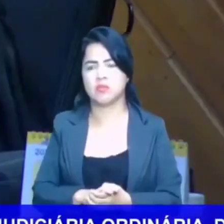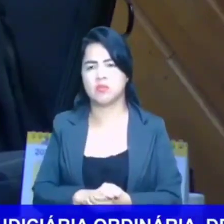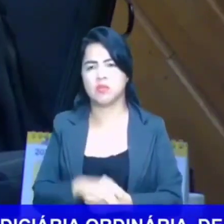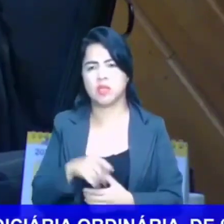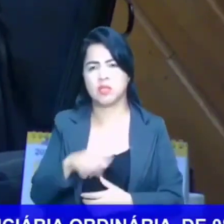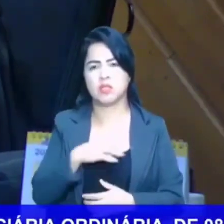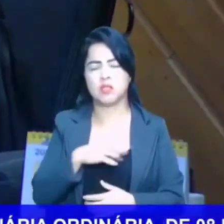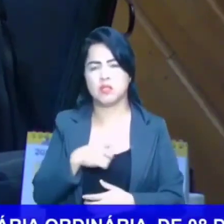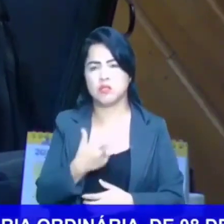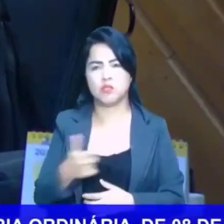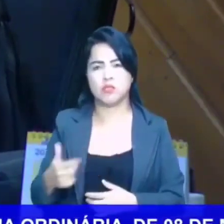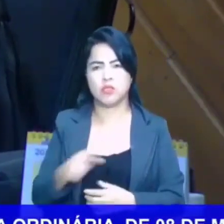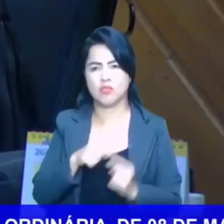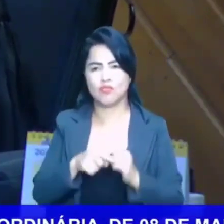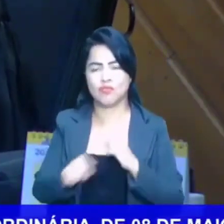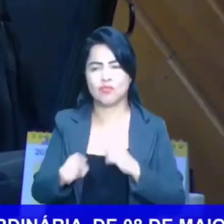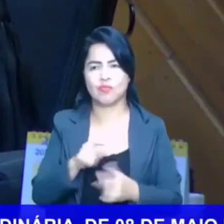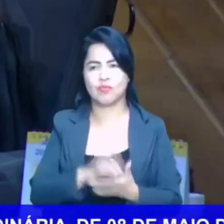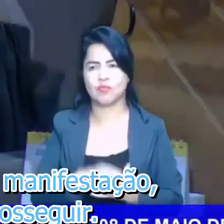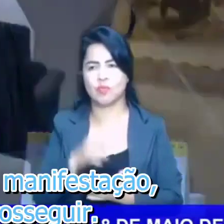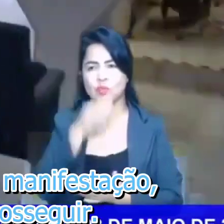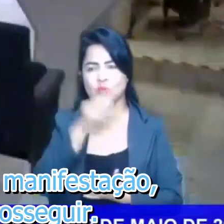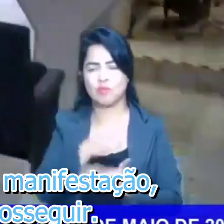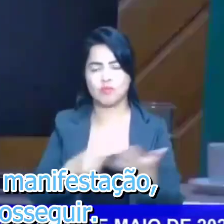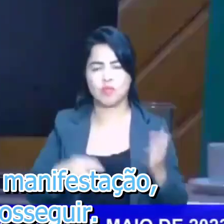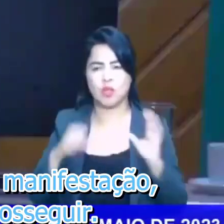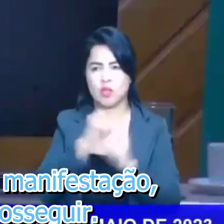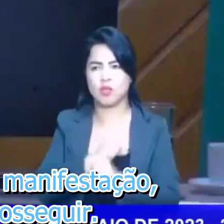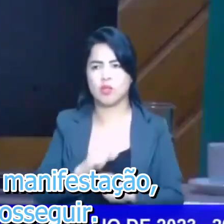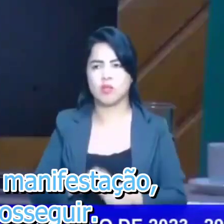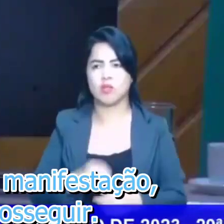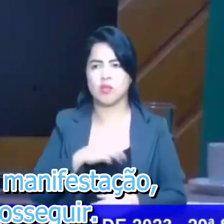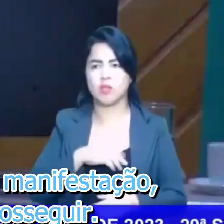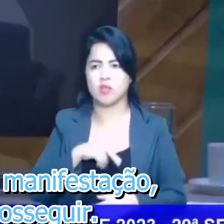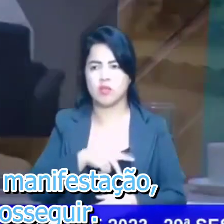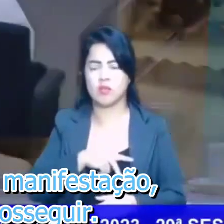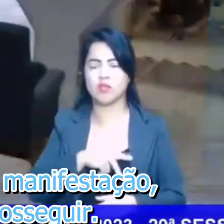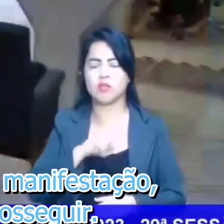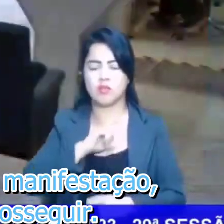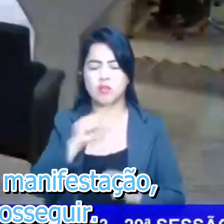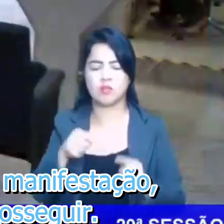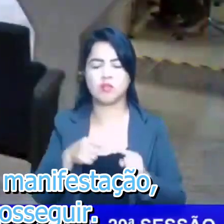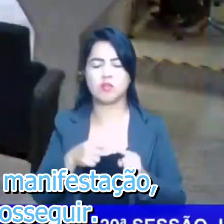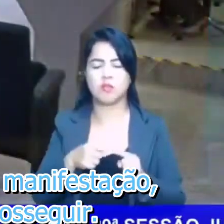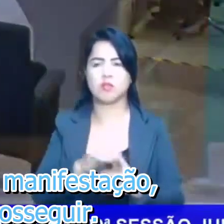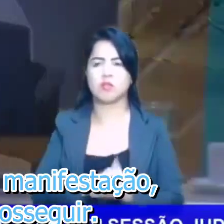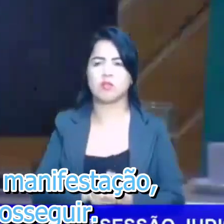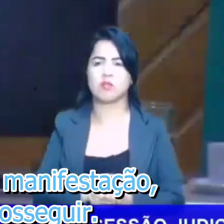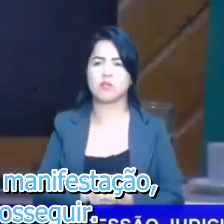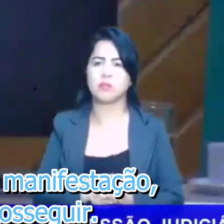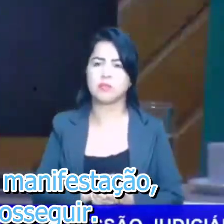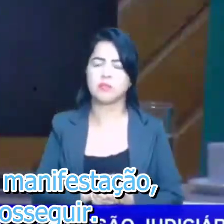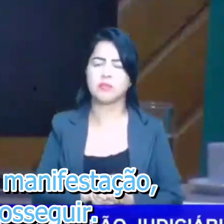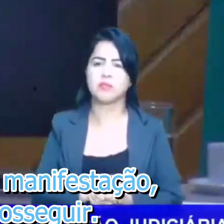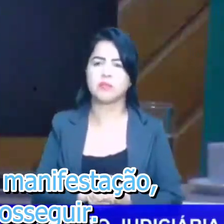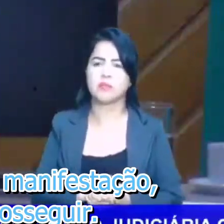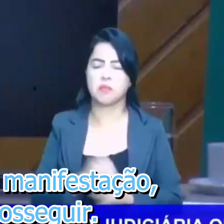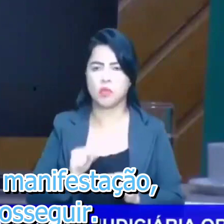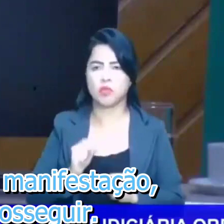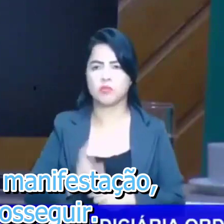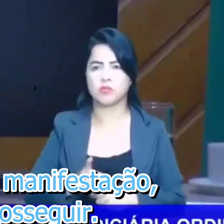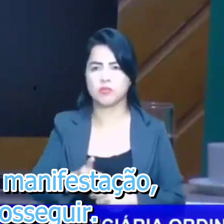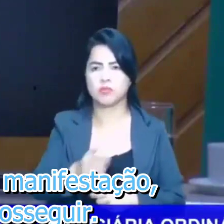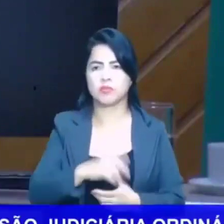essas teses não têm acolhido. Em síntese, o relatório. Ministério Público Eleitoral, doutor Pablo. Reitero a manifestação, senhor presidente. Reiterado, Vossa Excelência pode